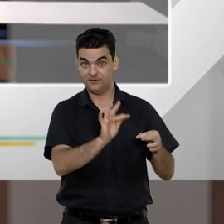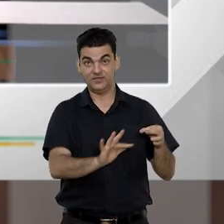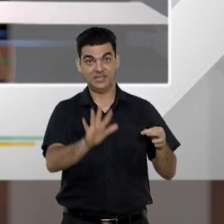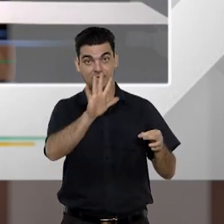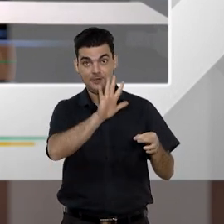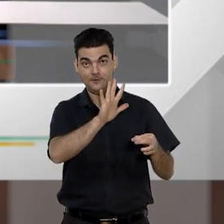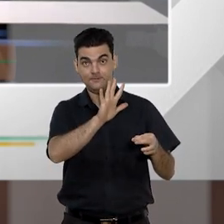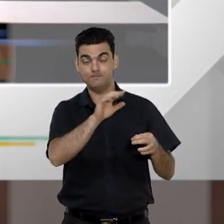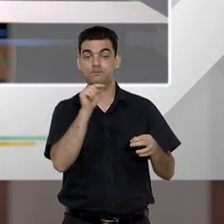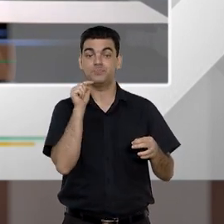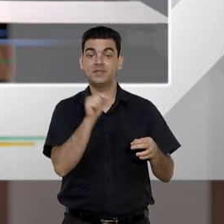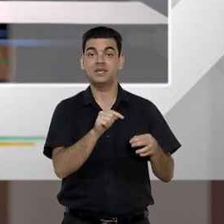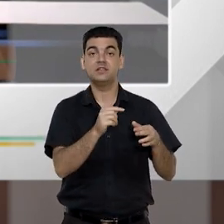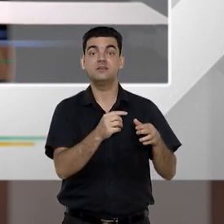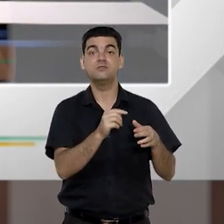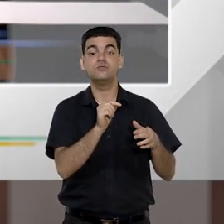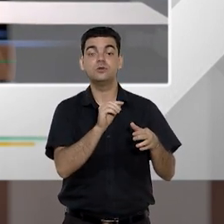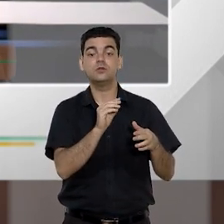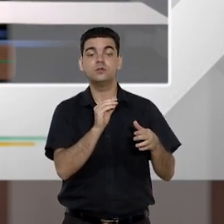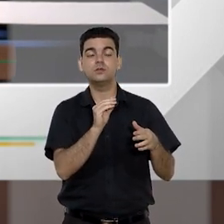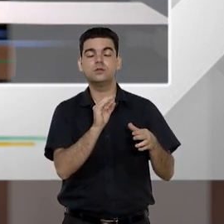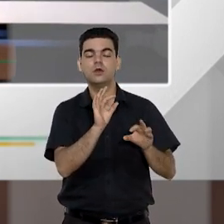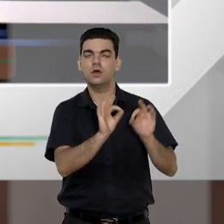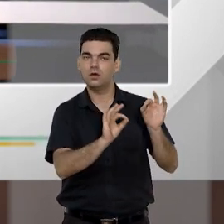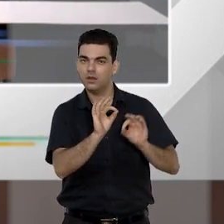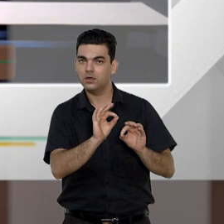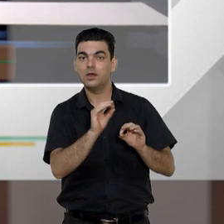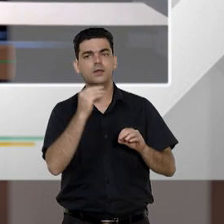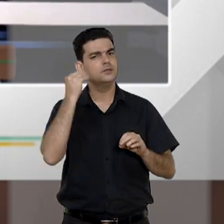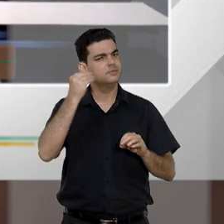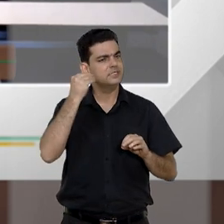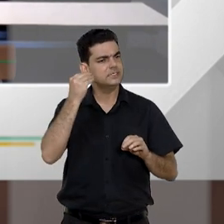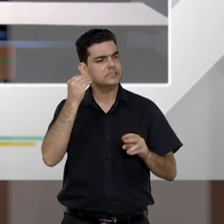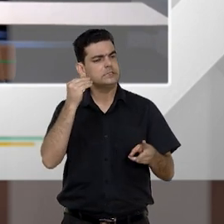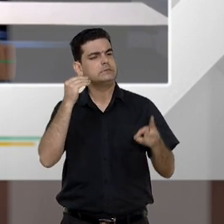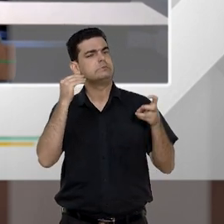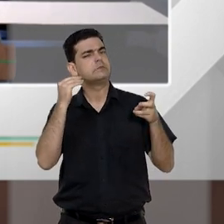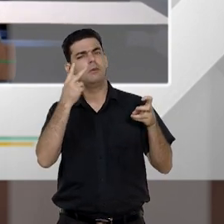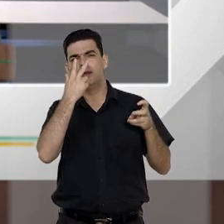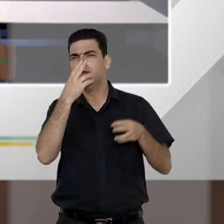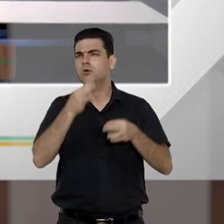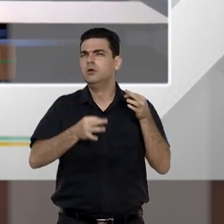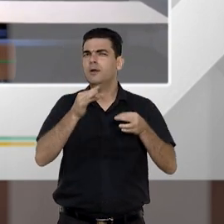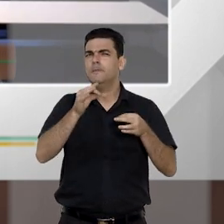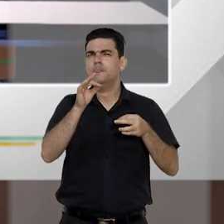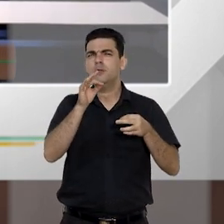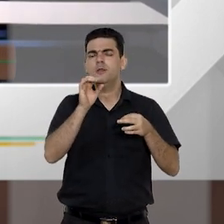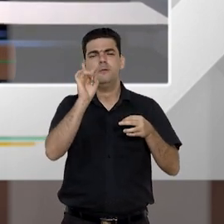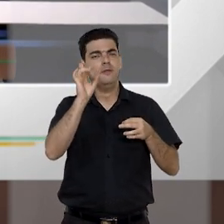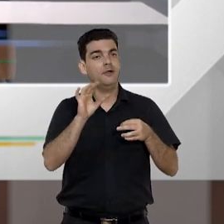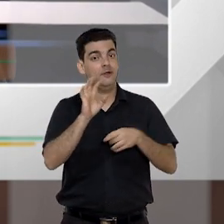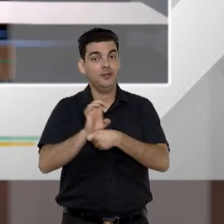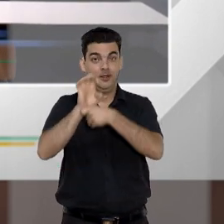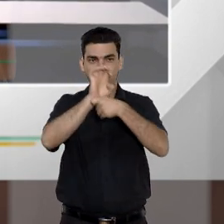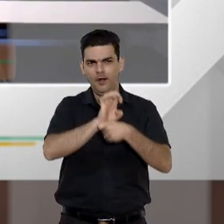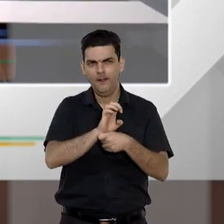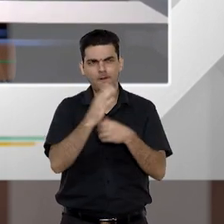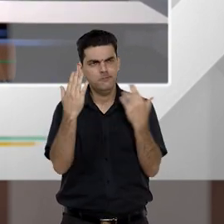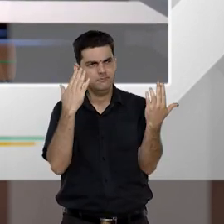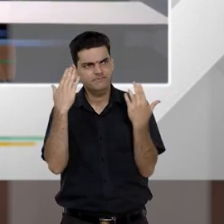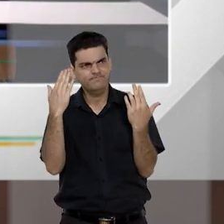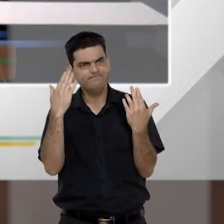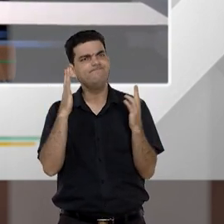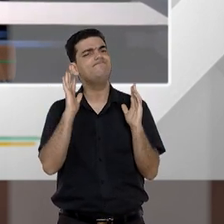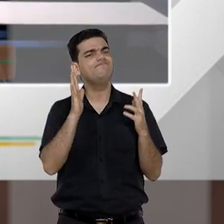juizados especiais federais eles foram instituídos, né, a experiência vivenciada lá com os juizados